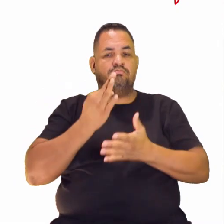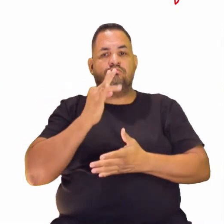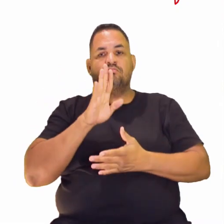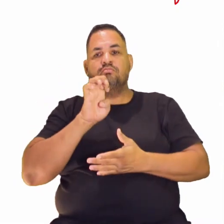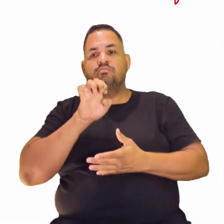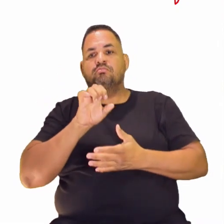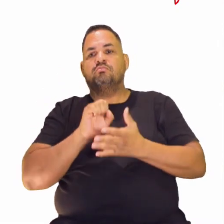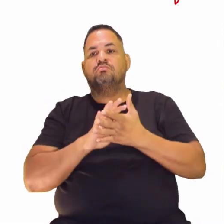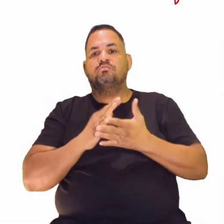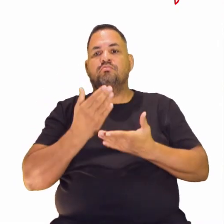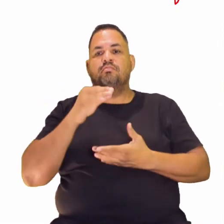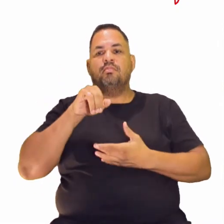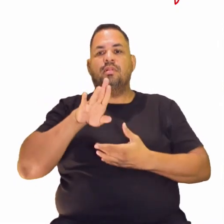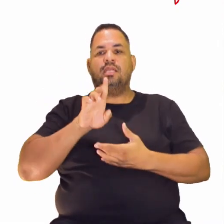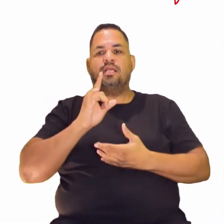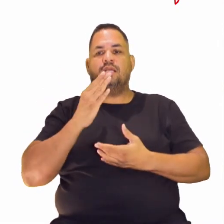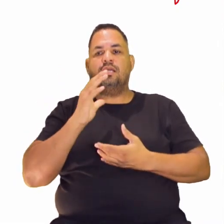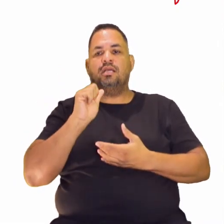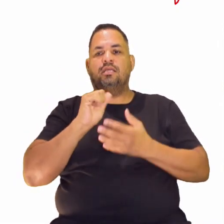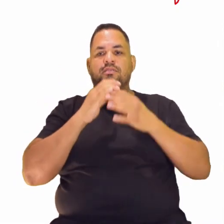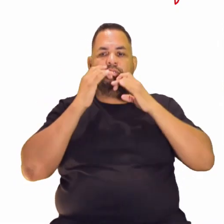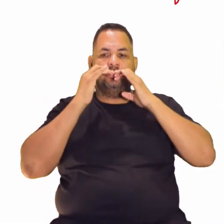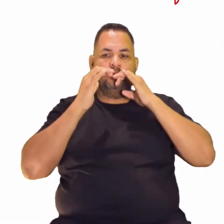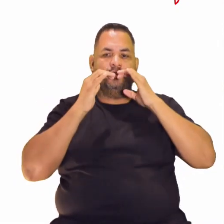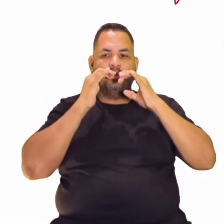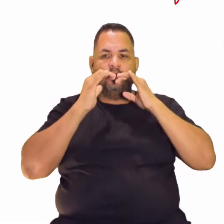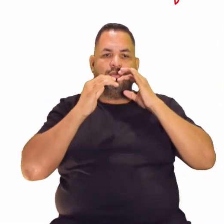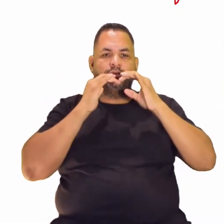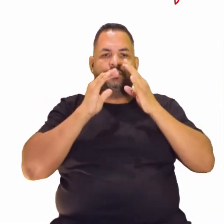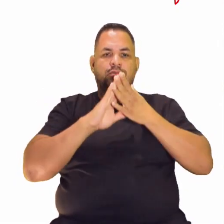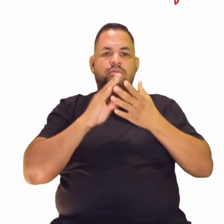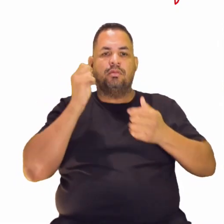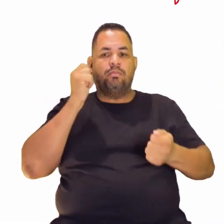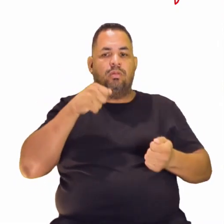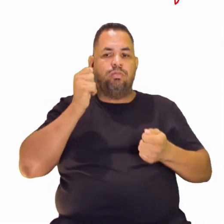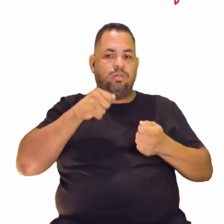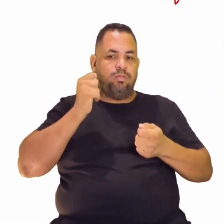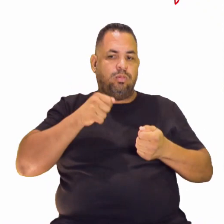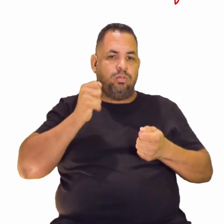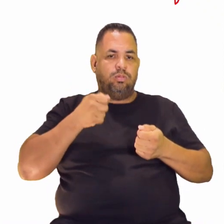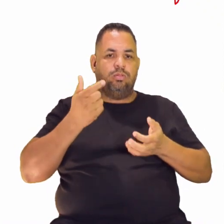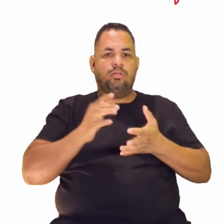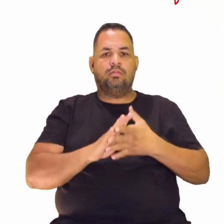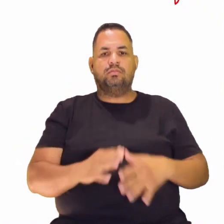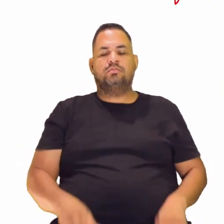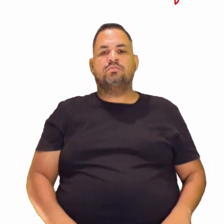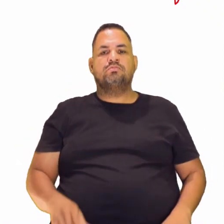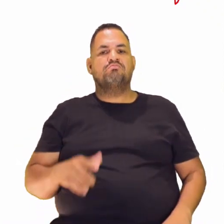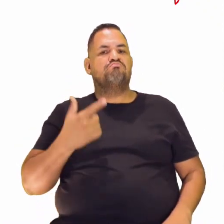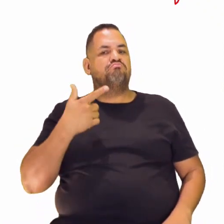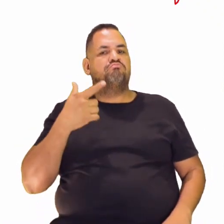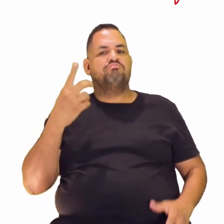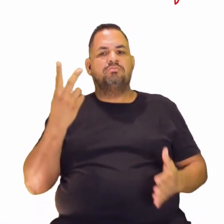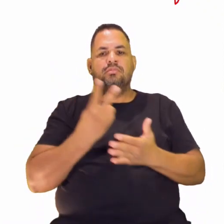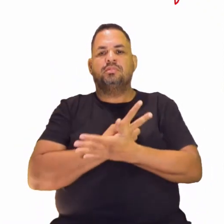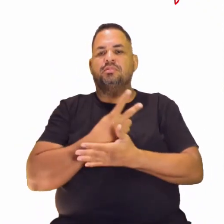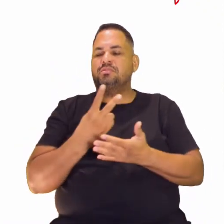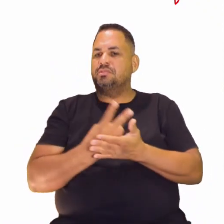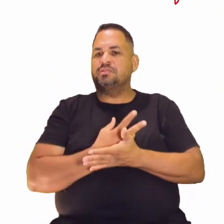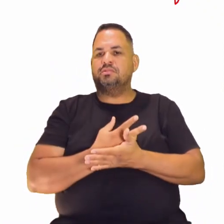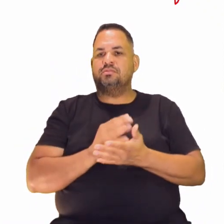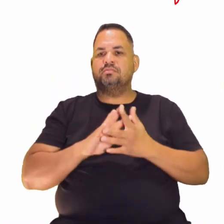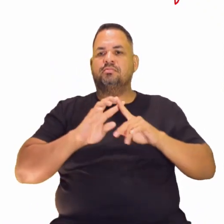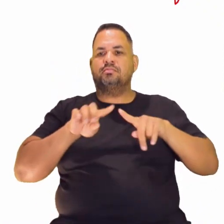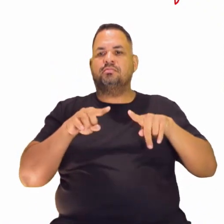nos toréis, maracás, flautas e tambores. Não há nada errado